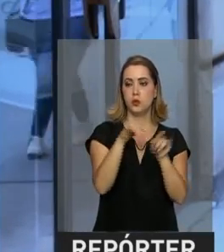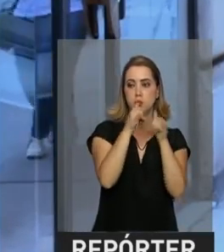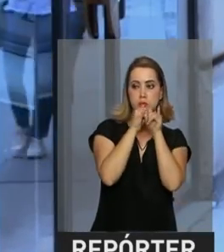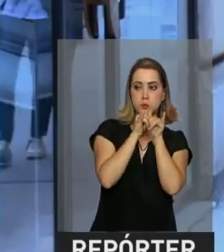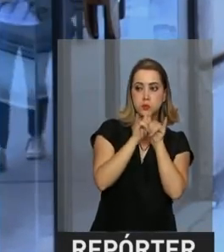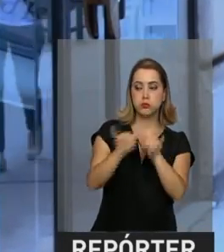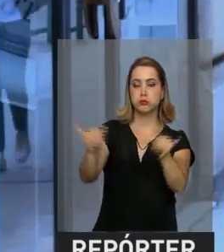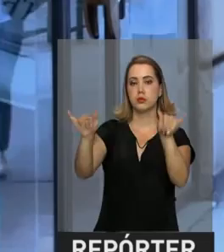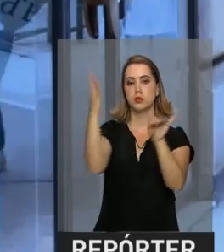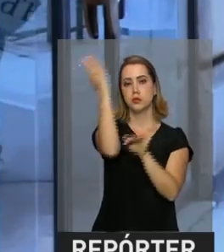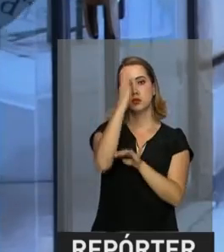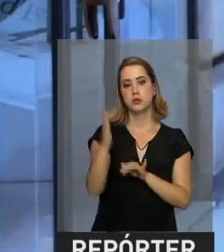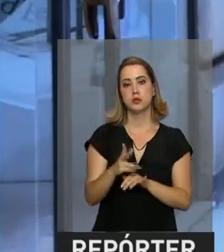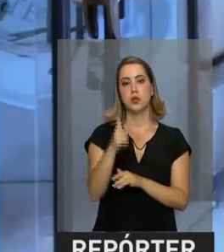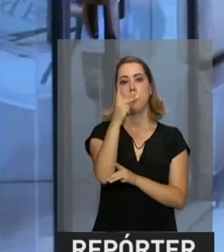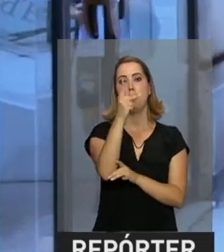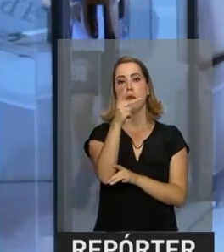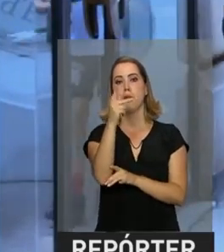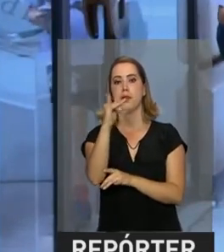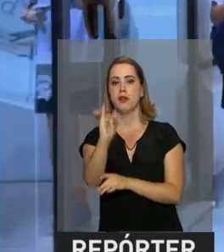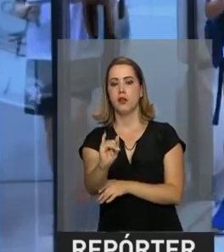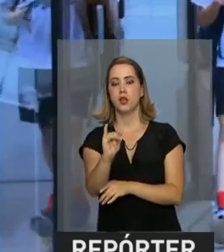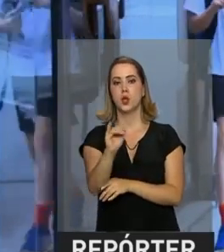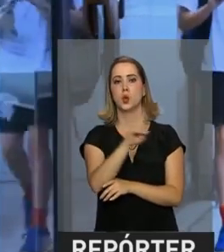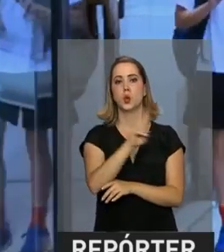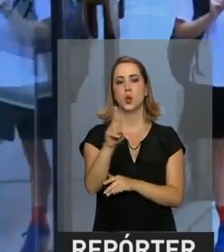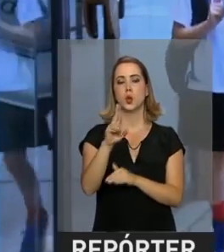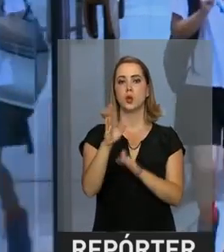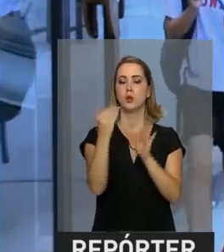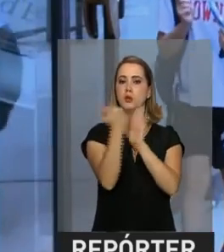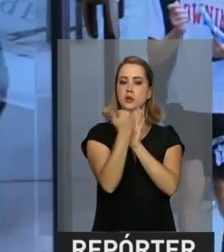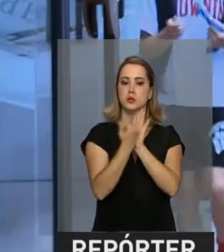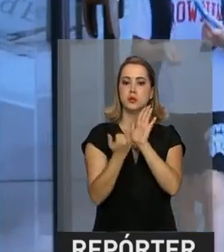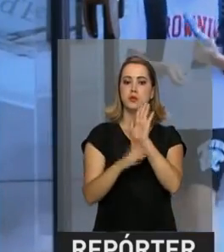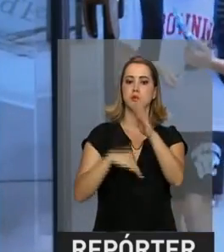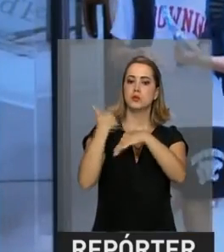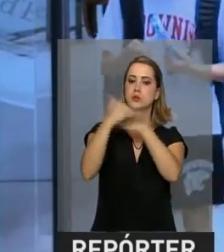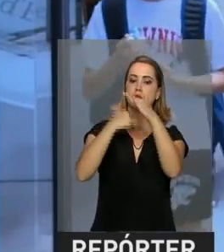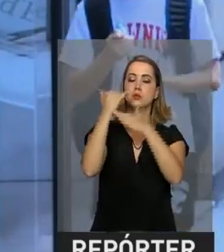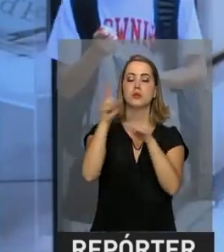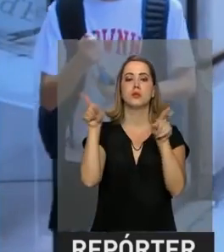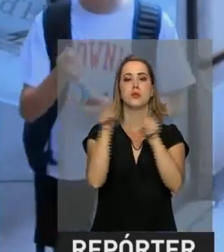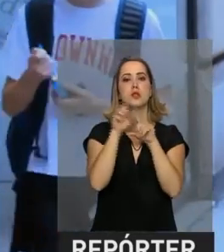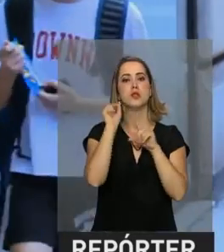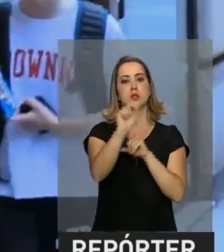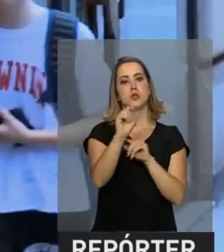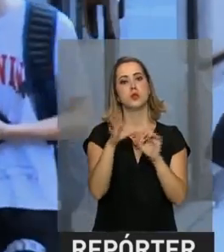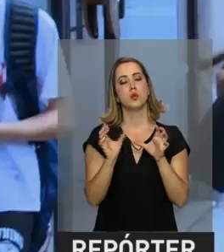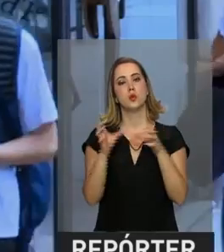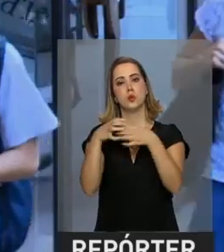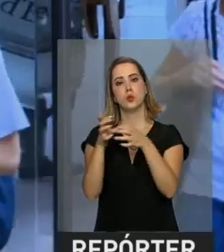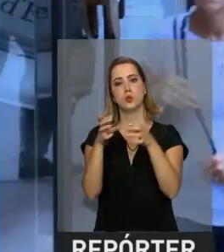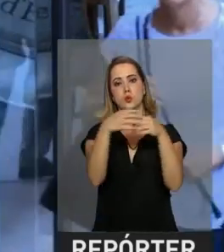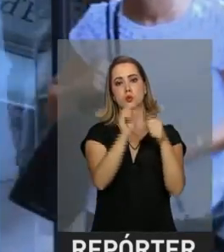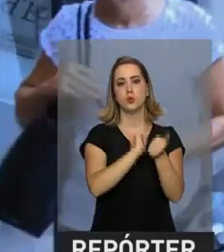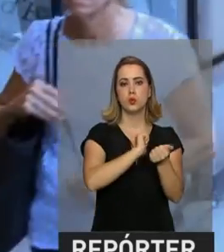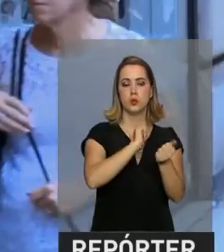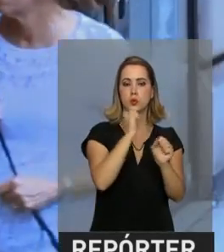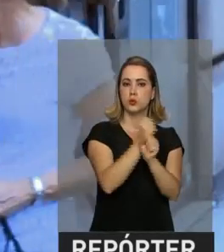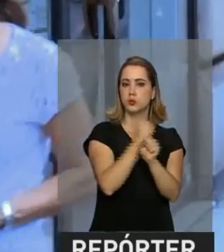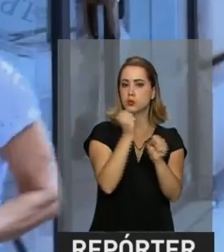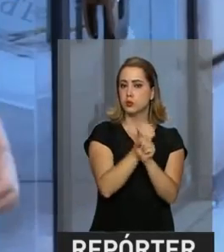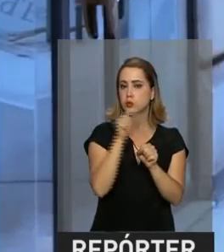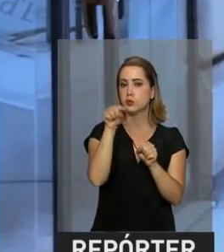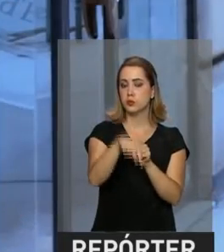conhecido como projeto crescer que tem a meta de oferecer à iniciativa privada setores da infraestrutura nacional